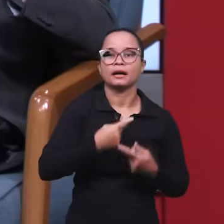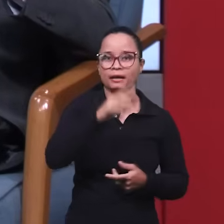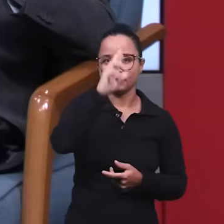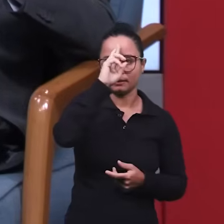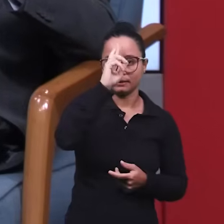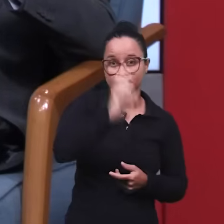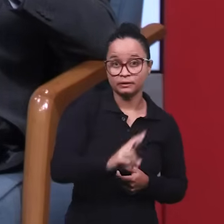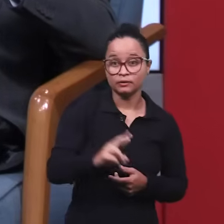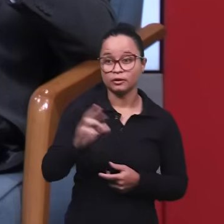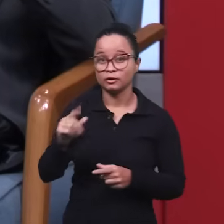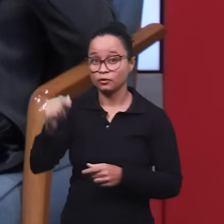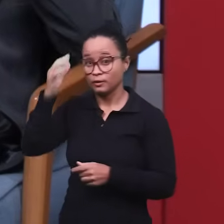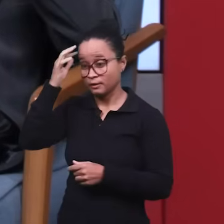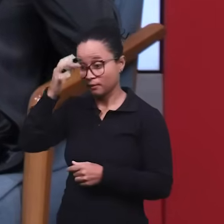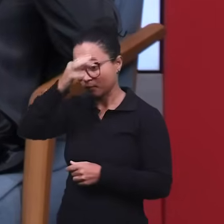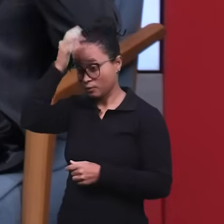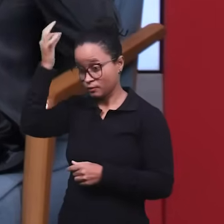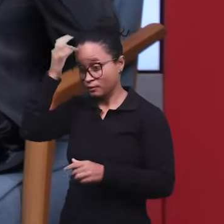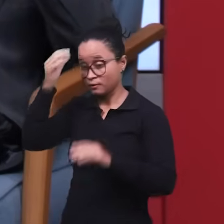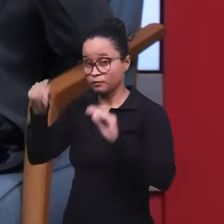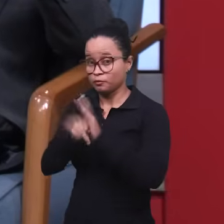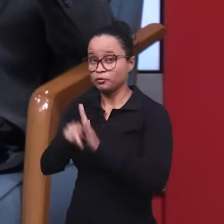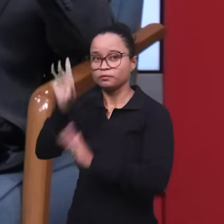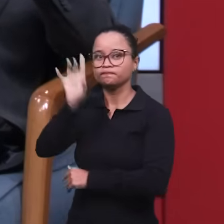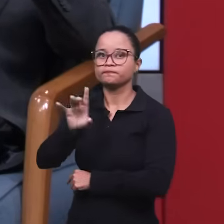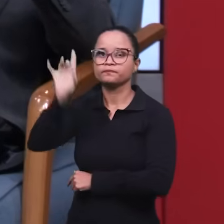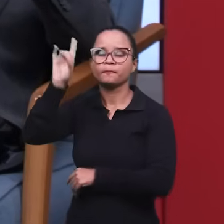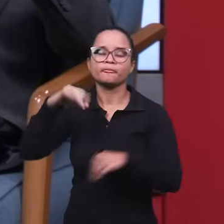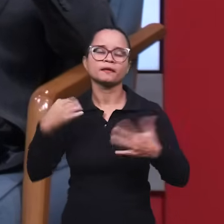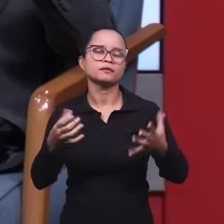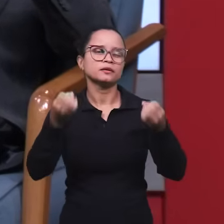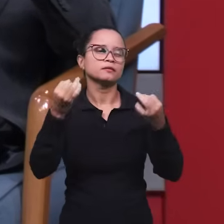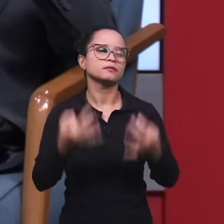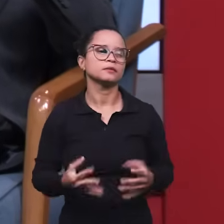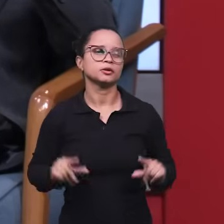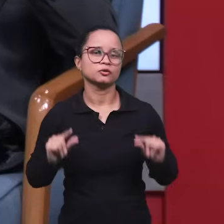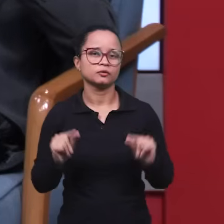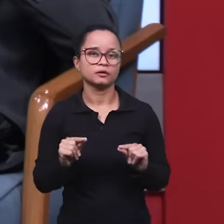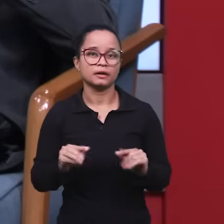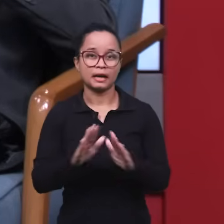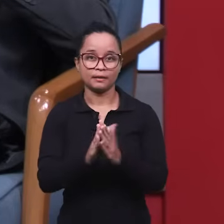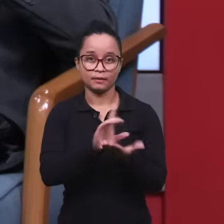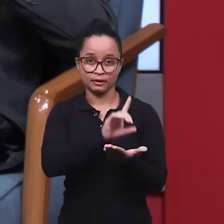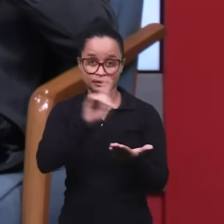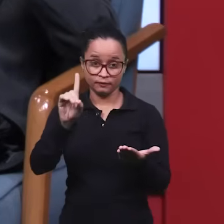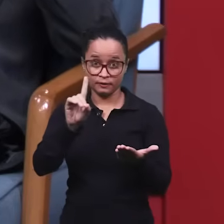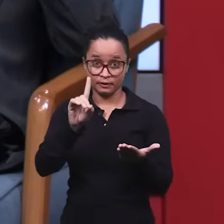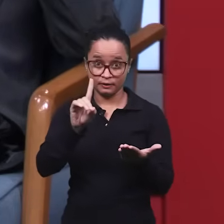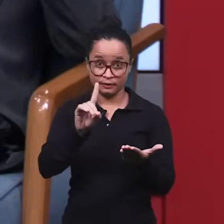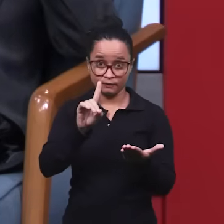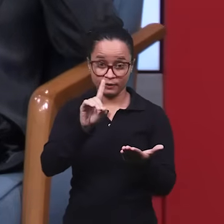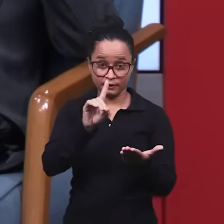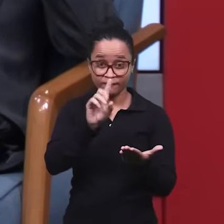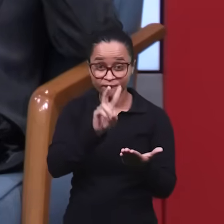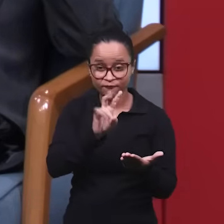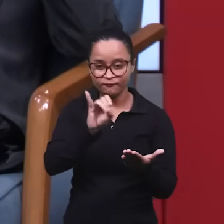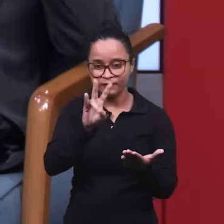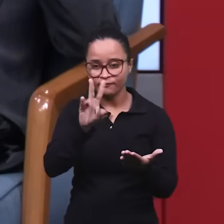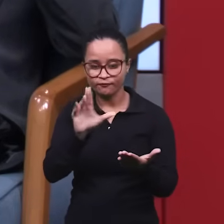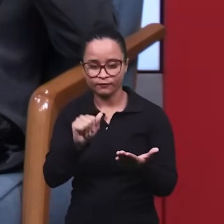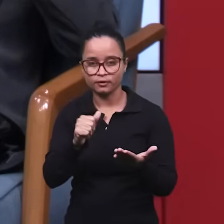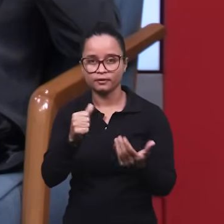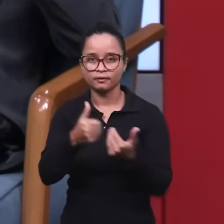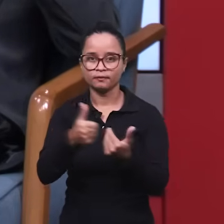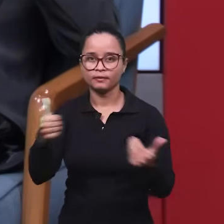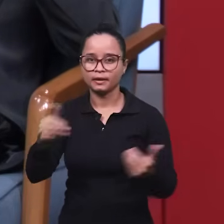espírito é aquilo que vem de Deus. Então, o que ele está colocando aí? A palavra viva separa a